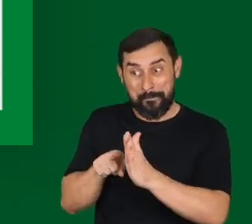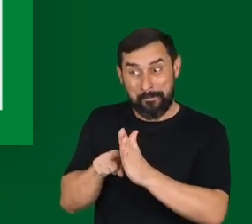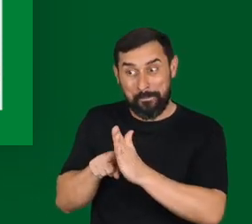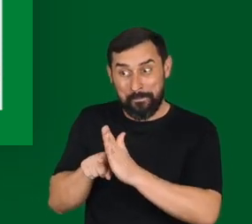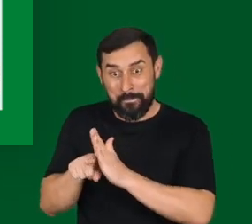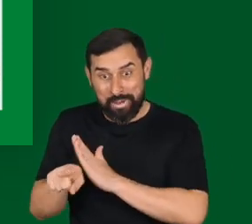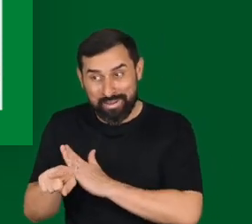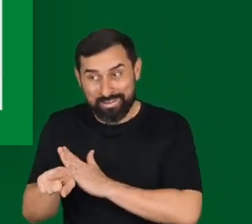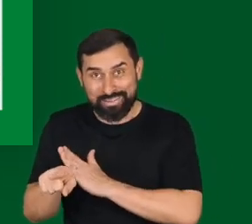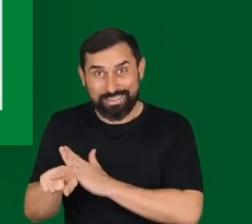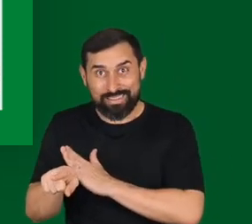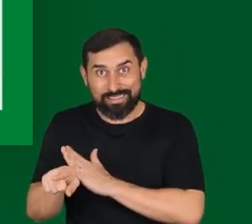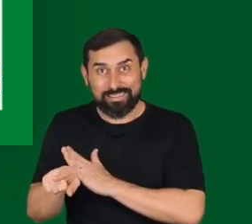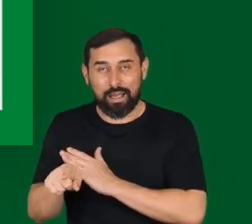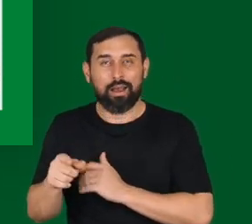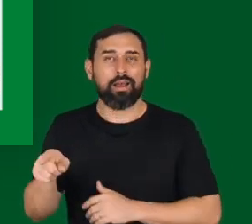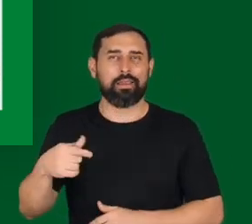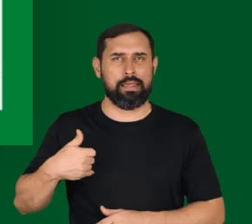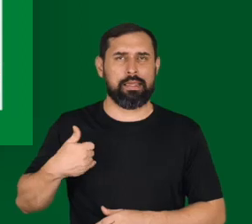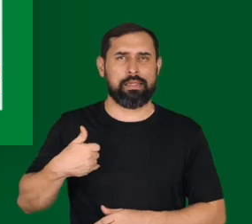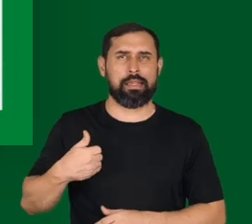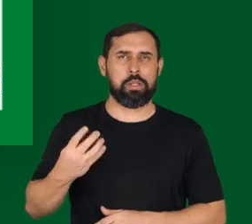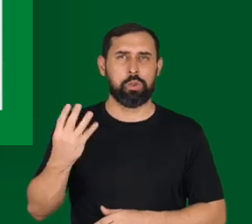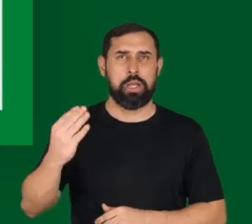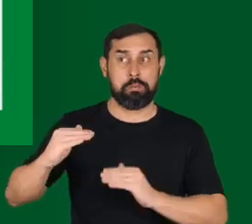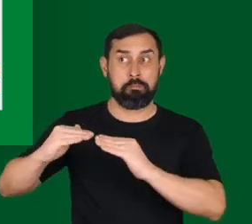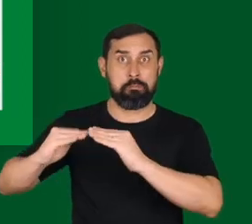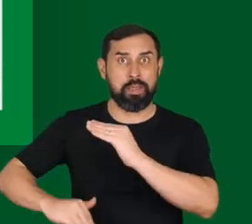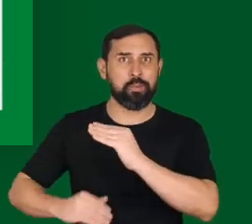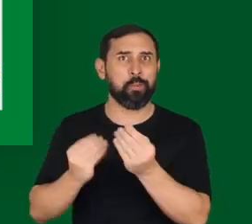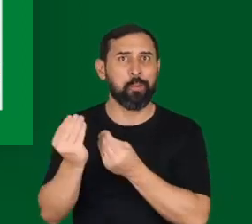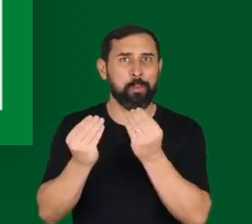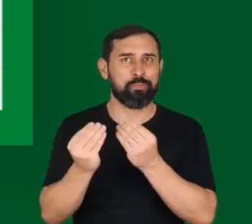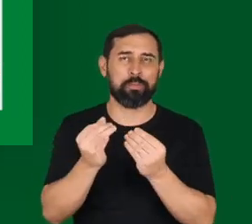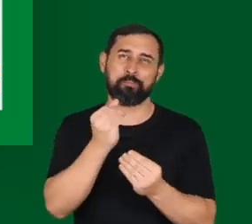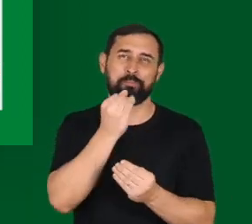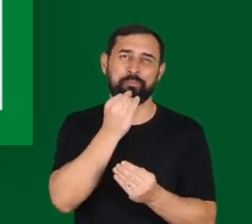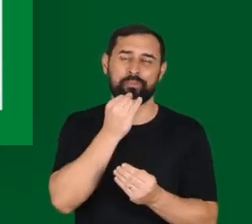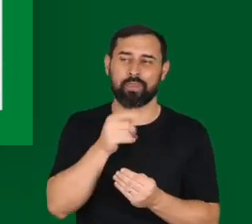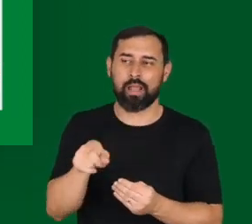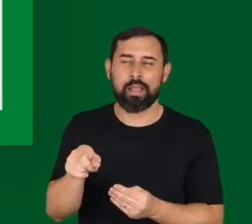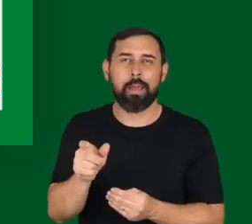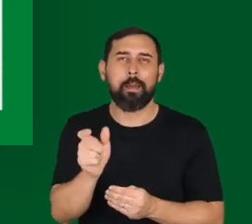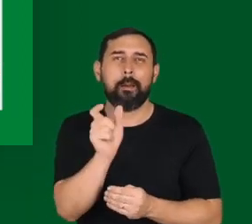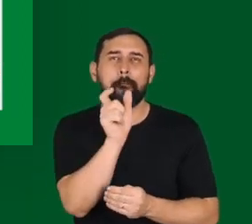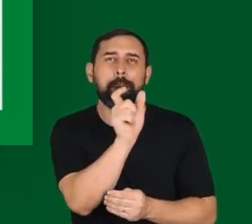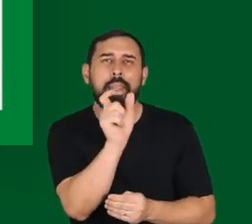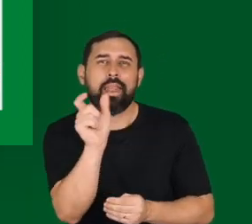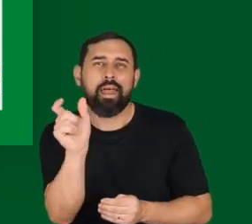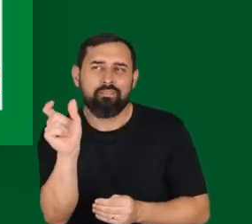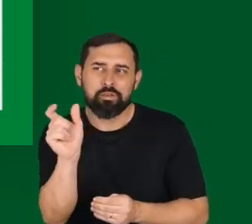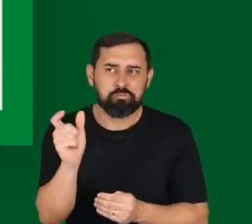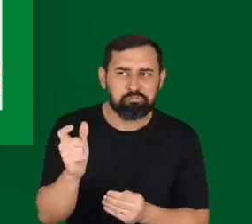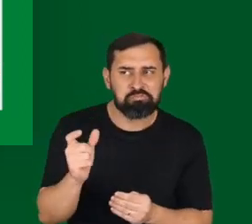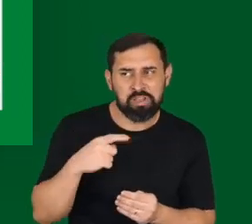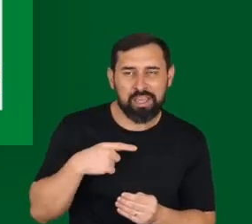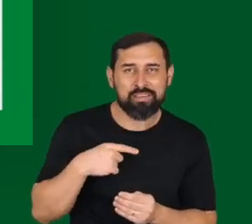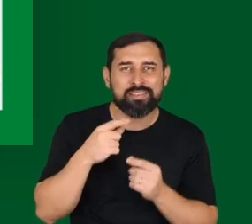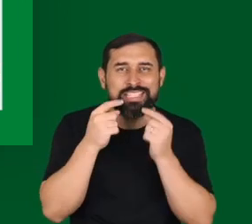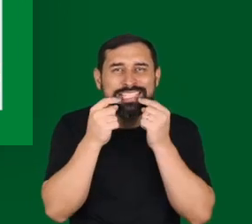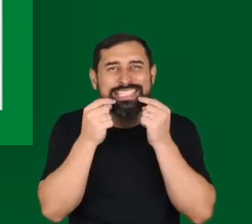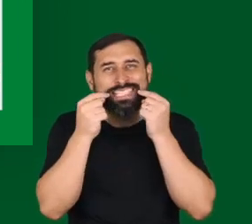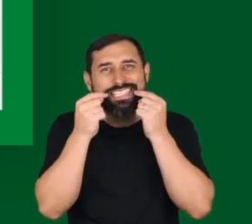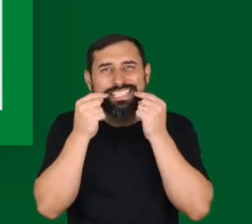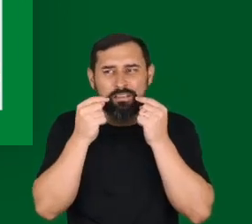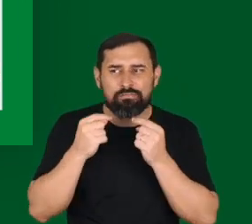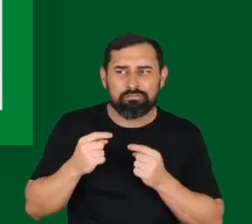verbal, no Glasgow pediátrico menores de 4 anos. Então, ele fala palavras apropriadas, ele tem um sorriso social,